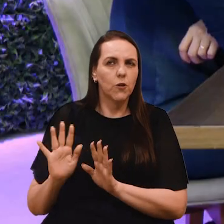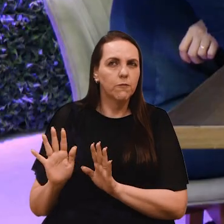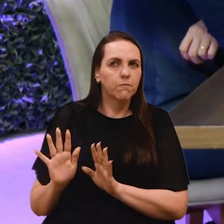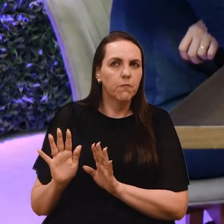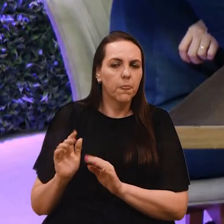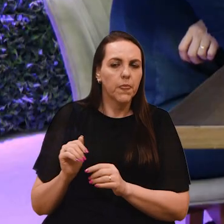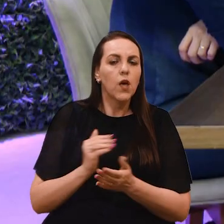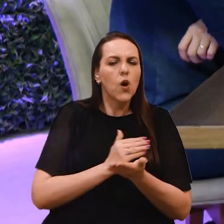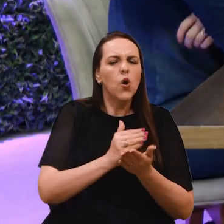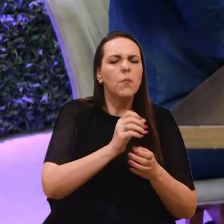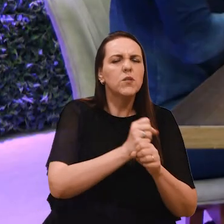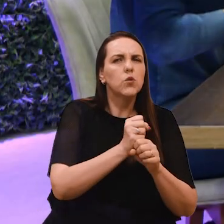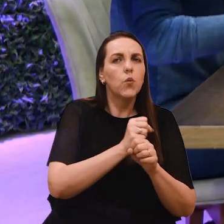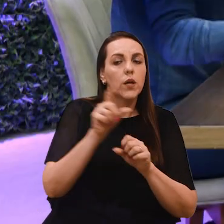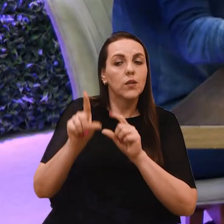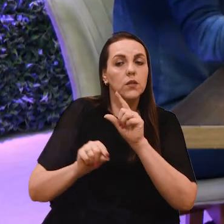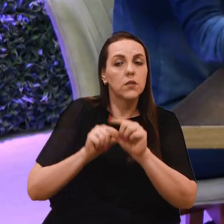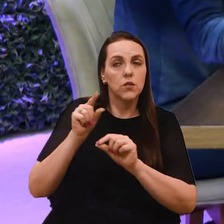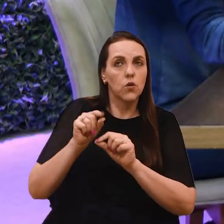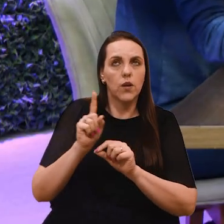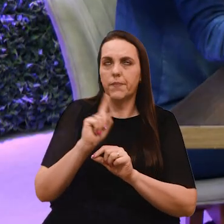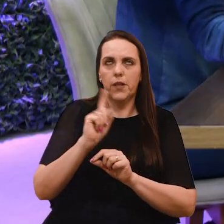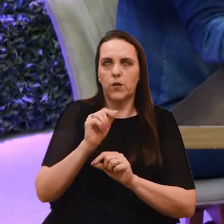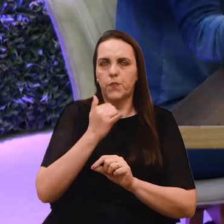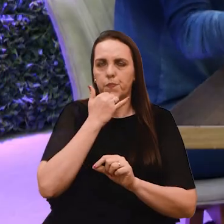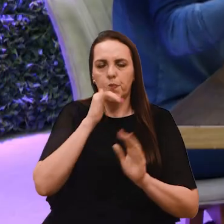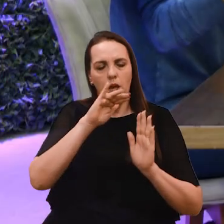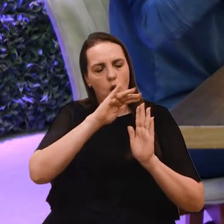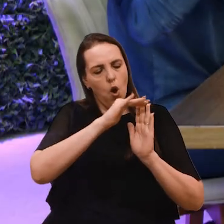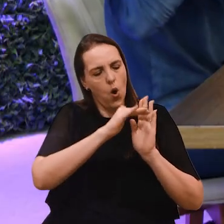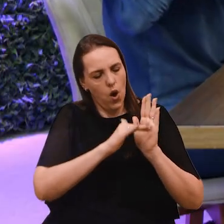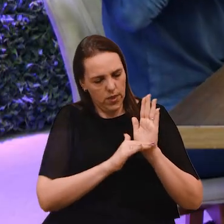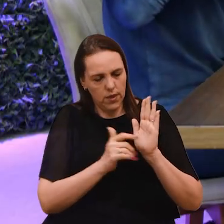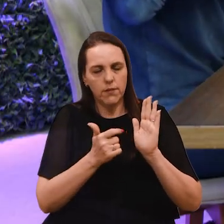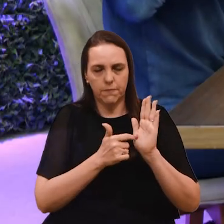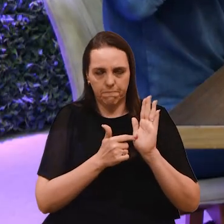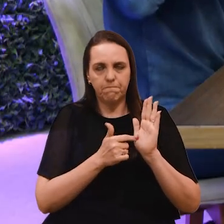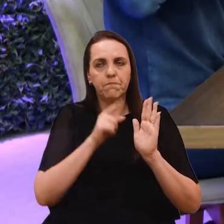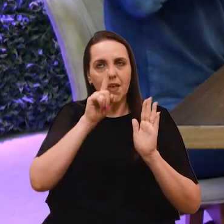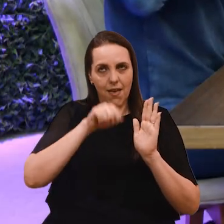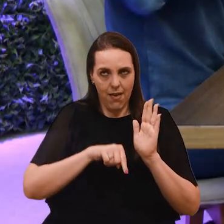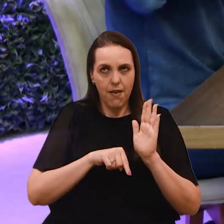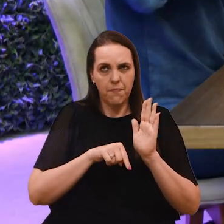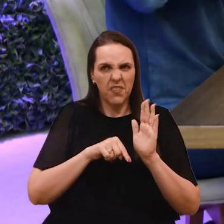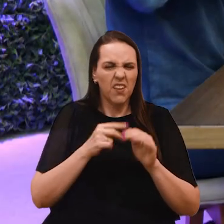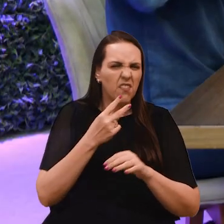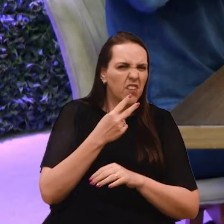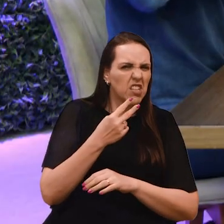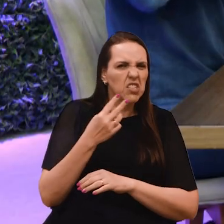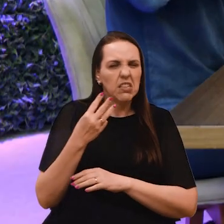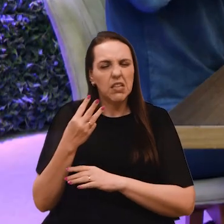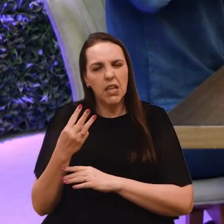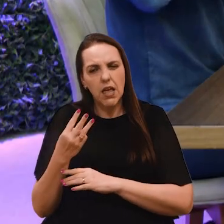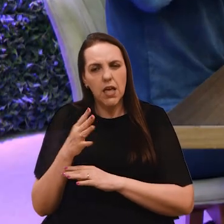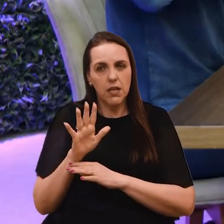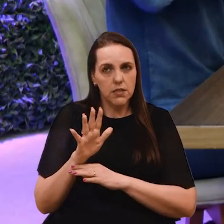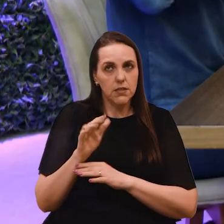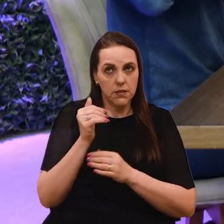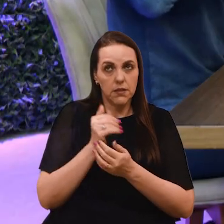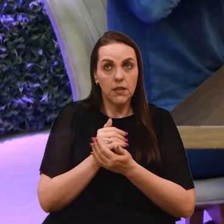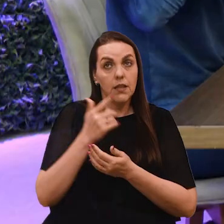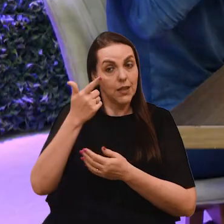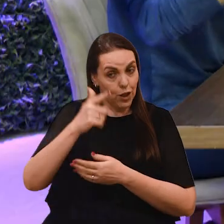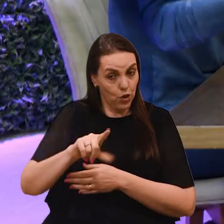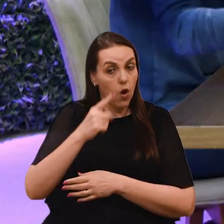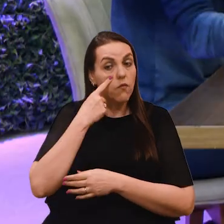escolha não, porque é por ordem, né? Então, a gente lança as primeiras 23, fica antenado se tu quiser de novo,